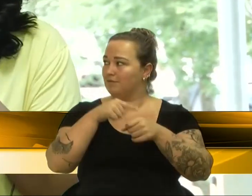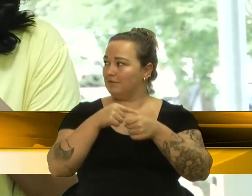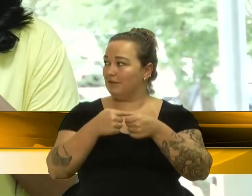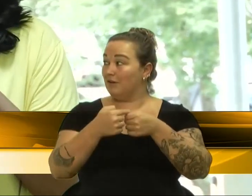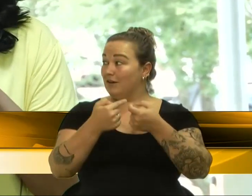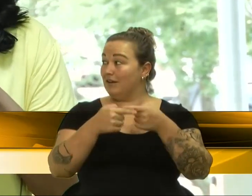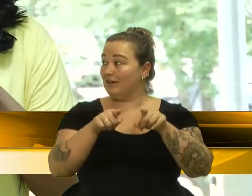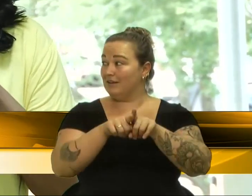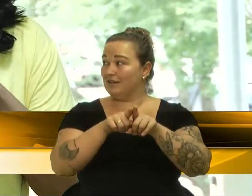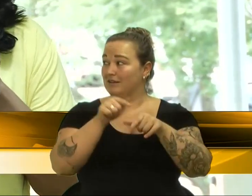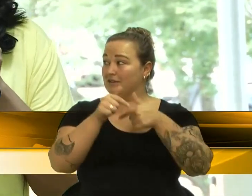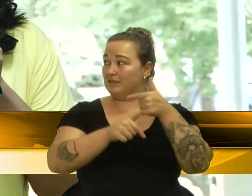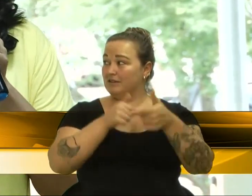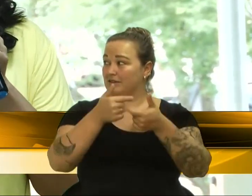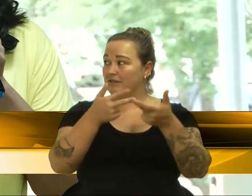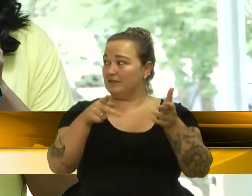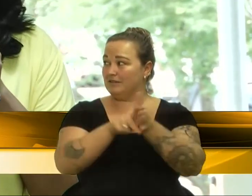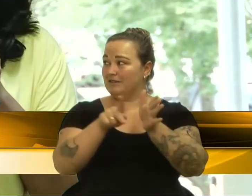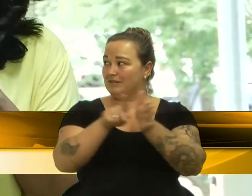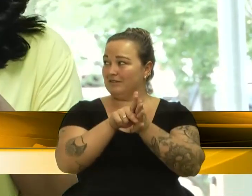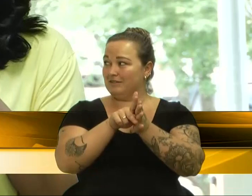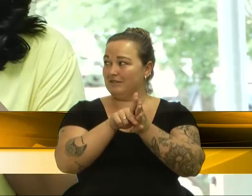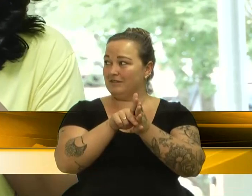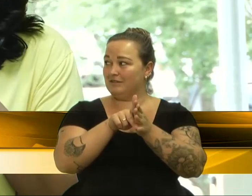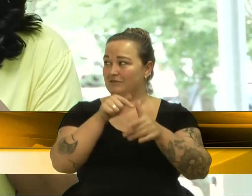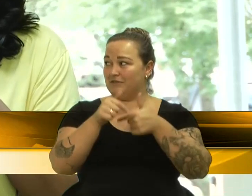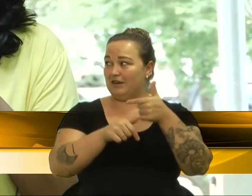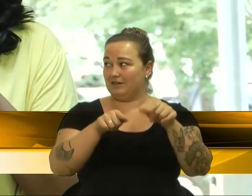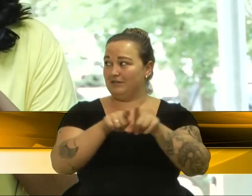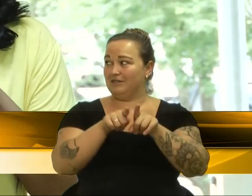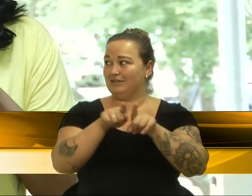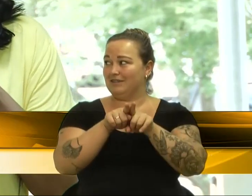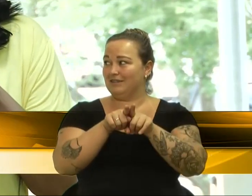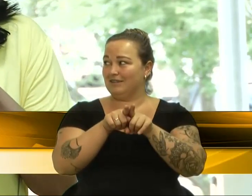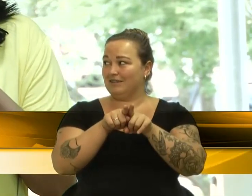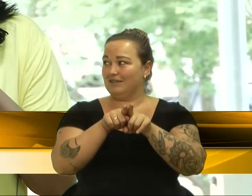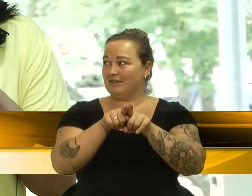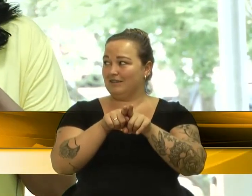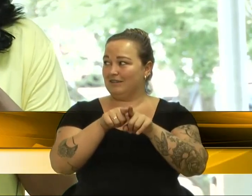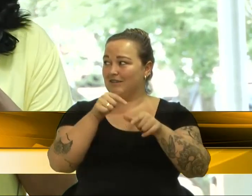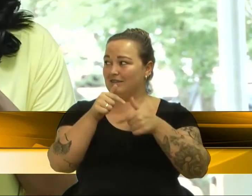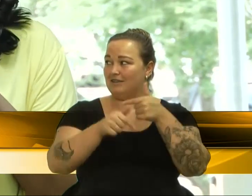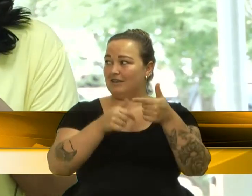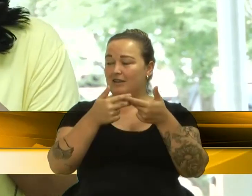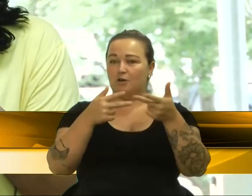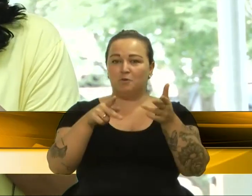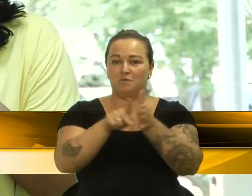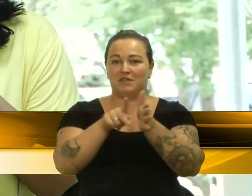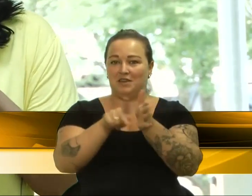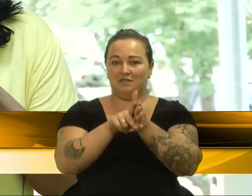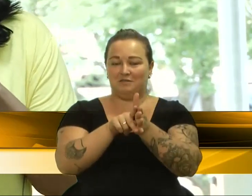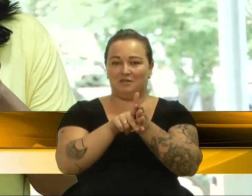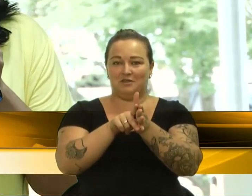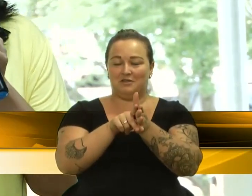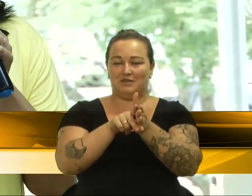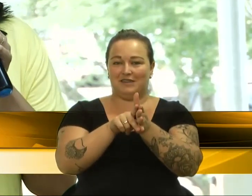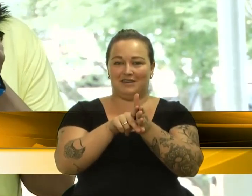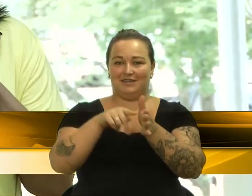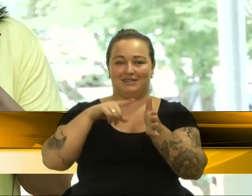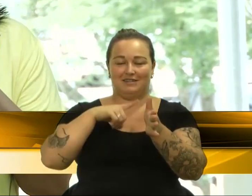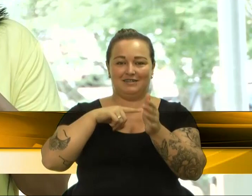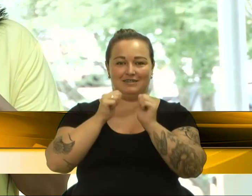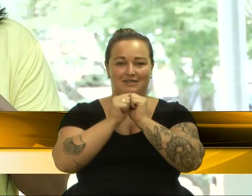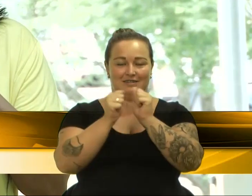mesma prioridade. Então, a prioridade foi suspender uma licitação em andamento, porque teve questionamentos. Teoricamente,